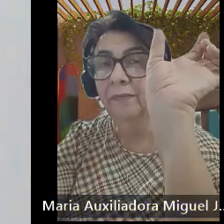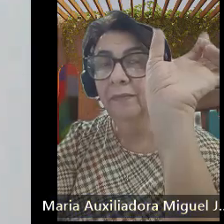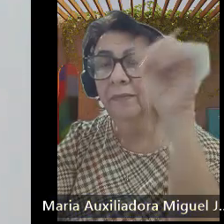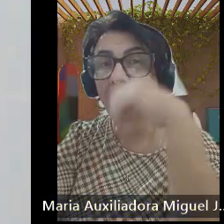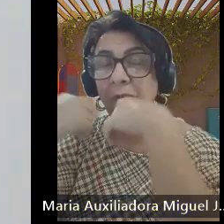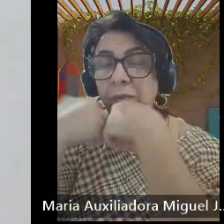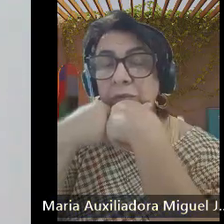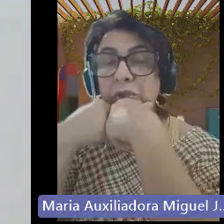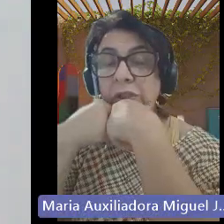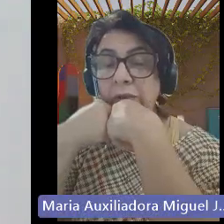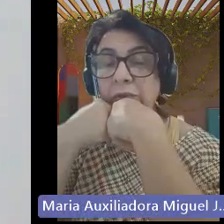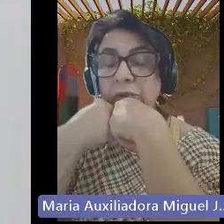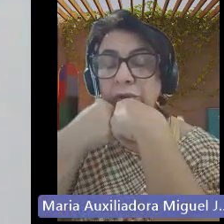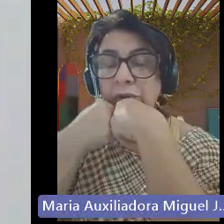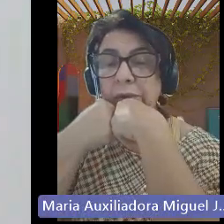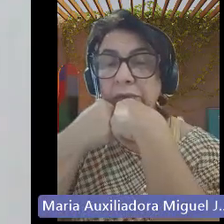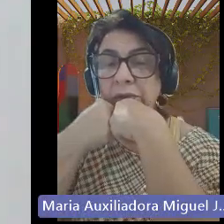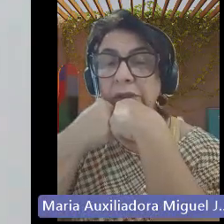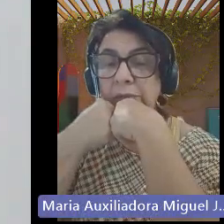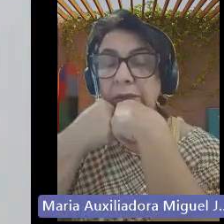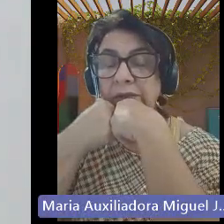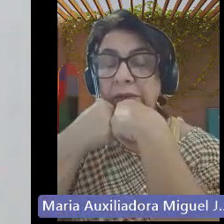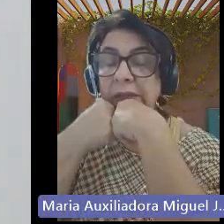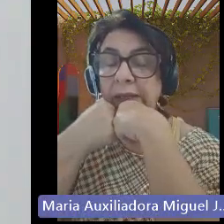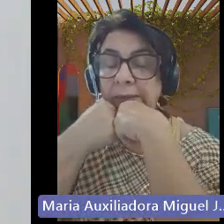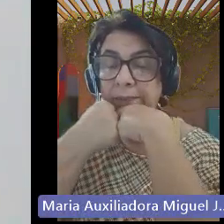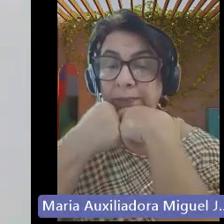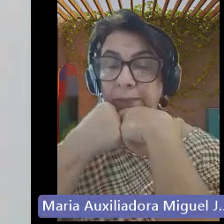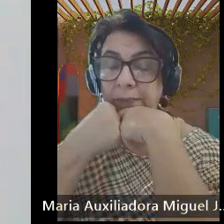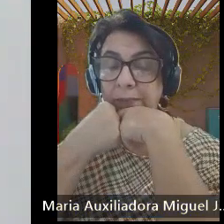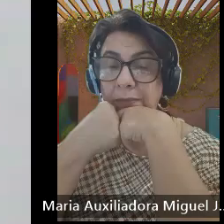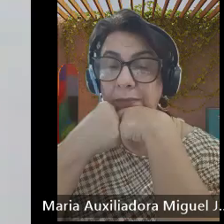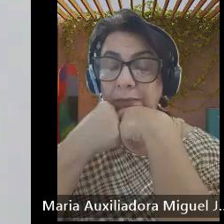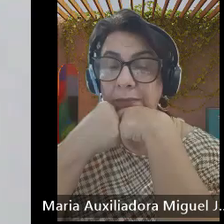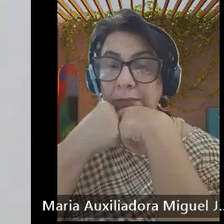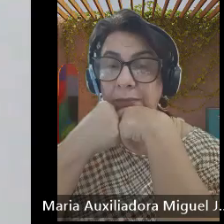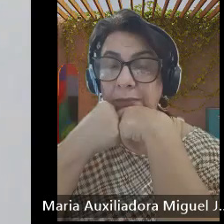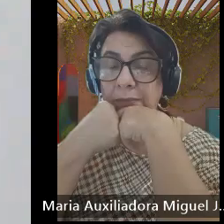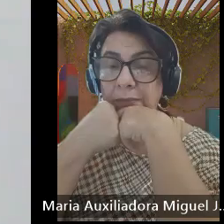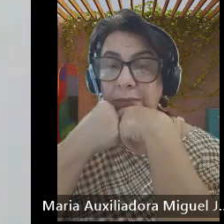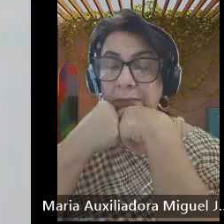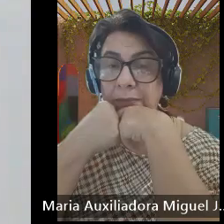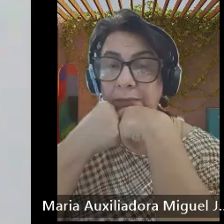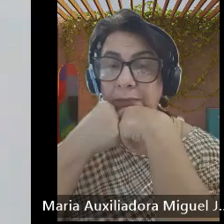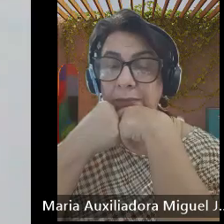Os títulos dos tópicos que não podem faltar.